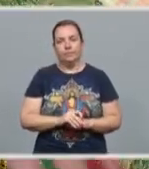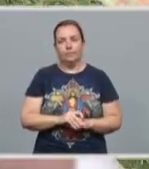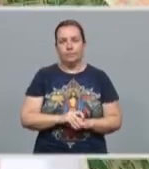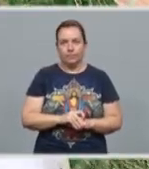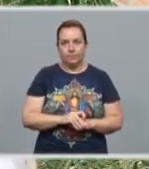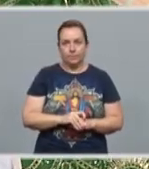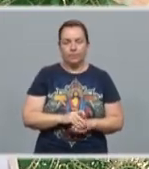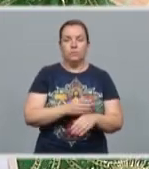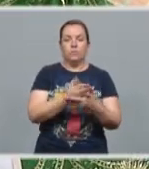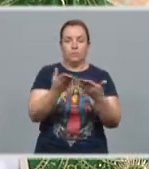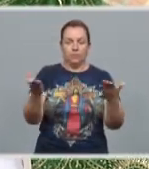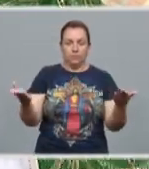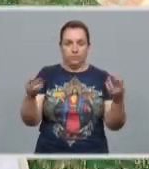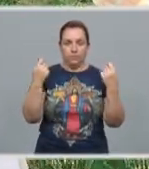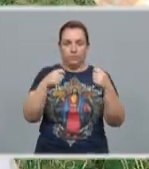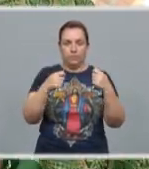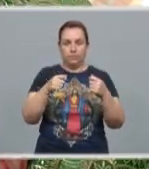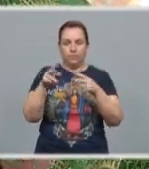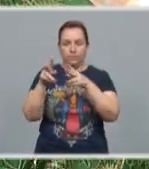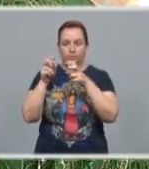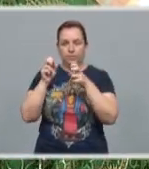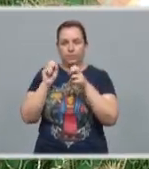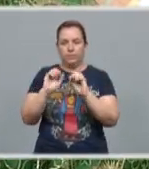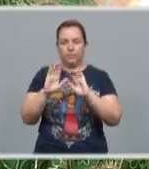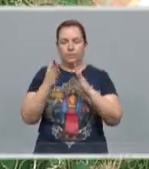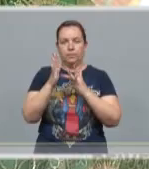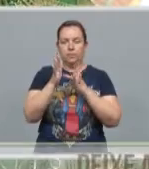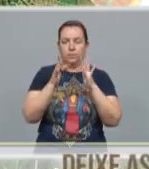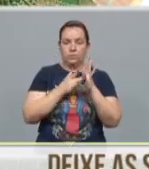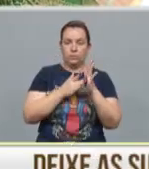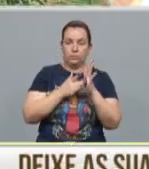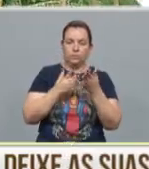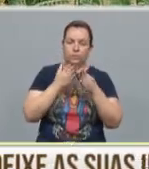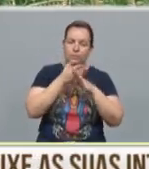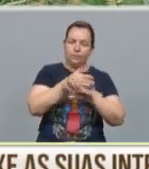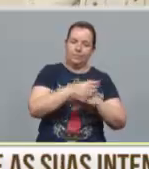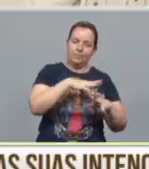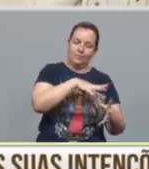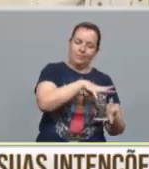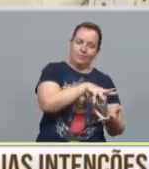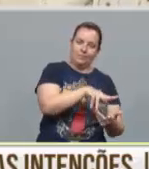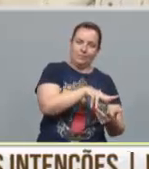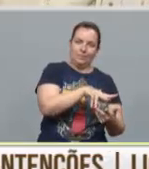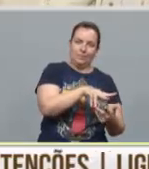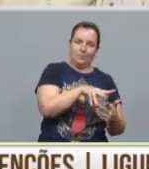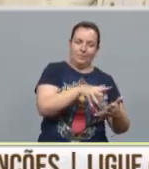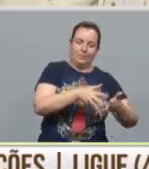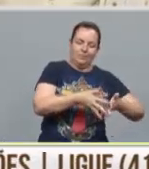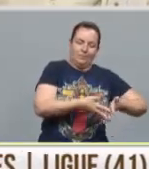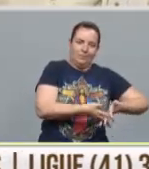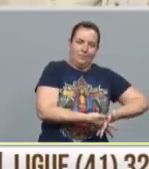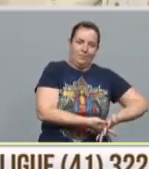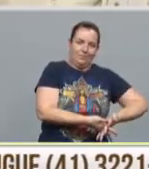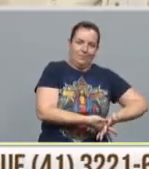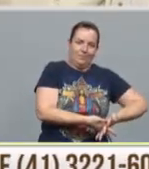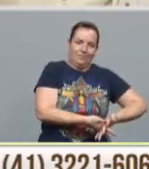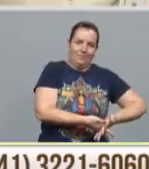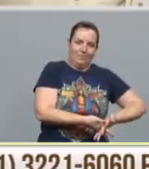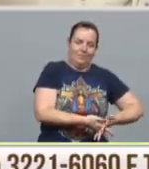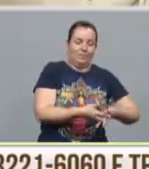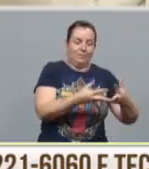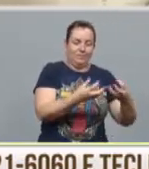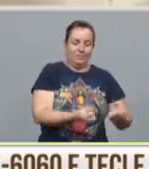que quando Jesus entra no mundo numa manjedoura, quando Jesus assume e